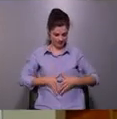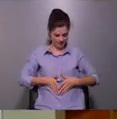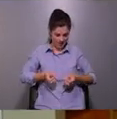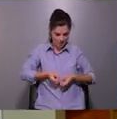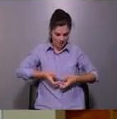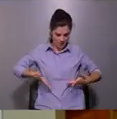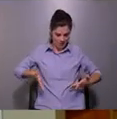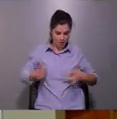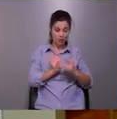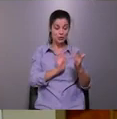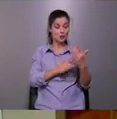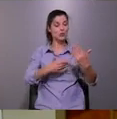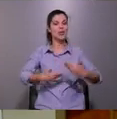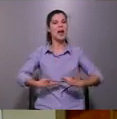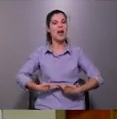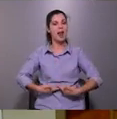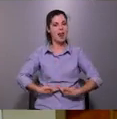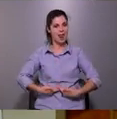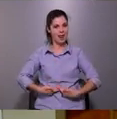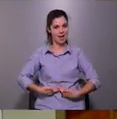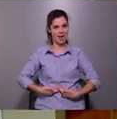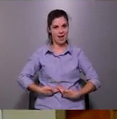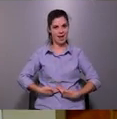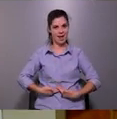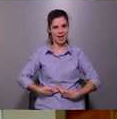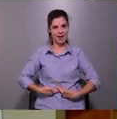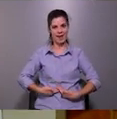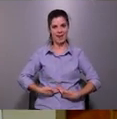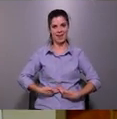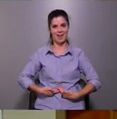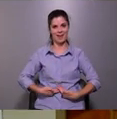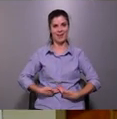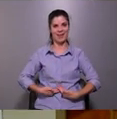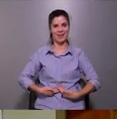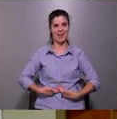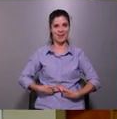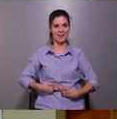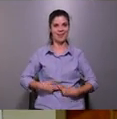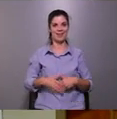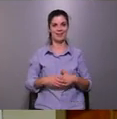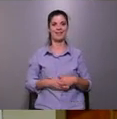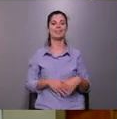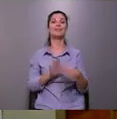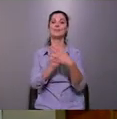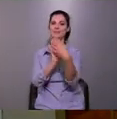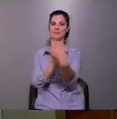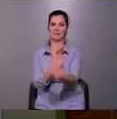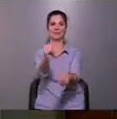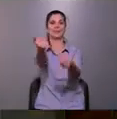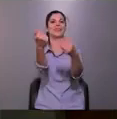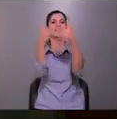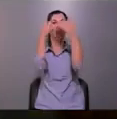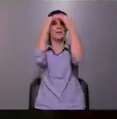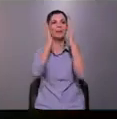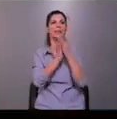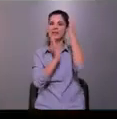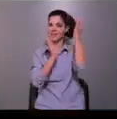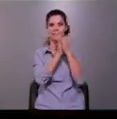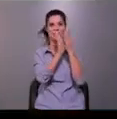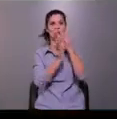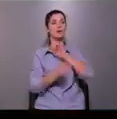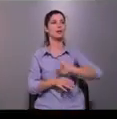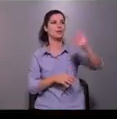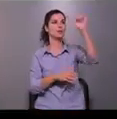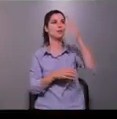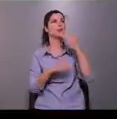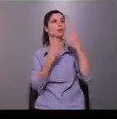Frauen und gebenedeit ist die Frucht deines Leibes, Jesus. Santa Maria, Mãe de Deus, rogai